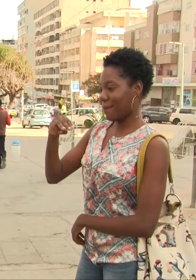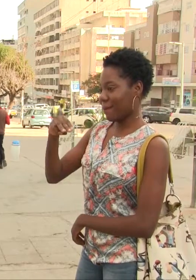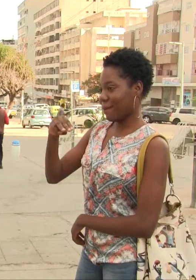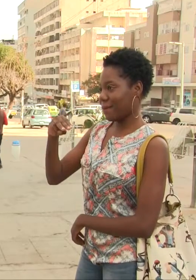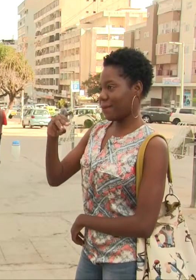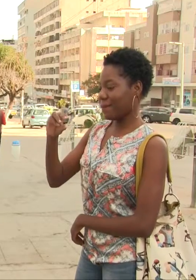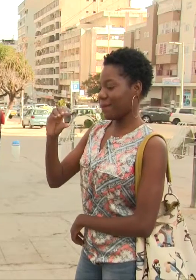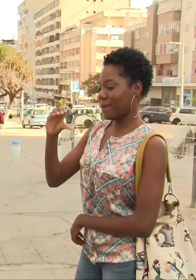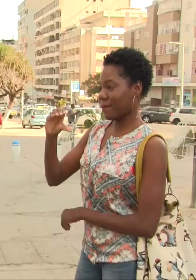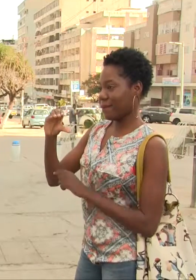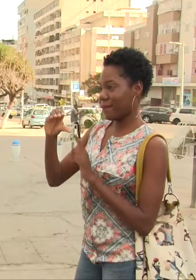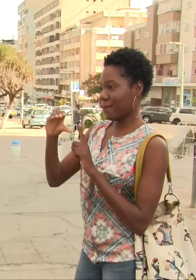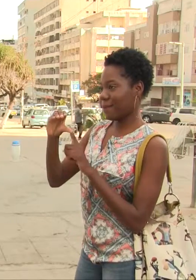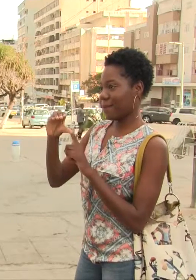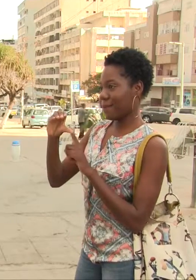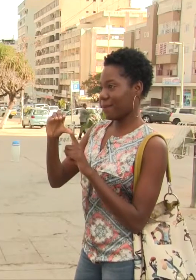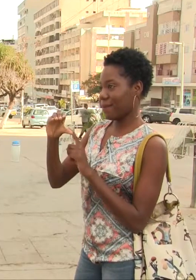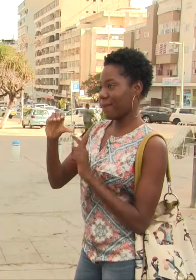março